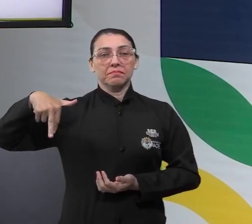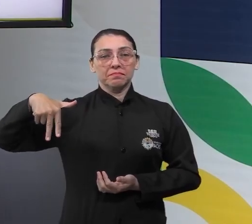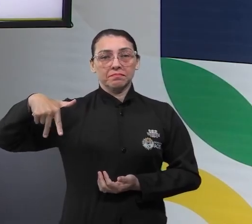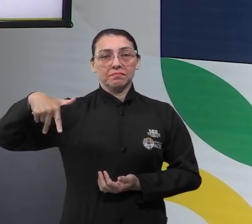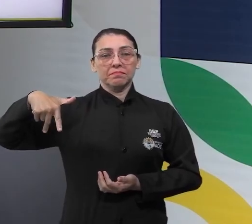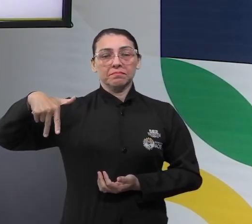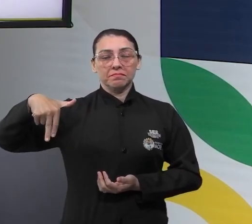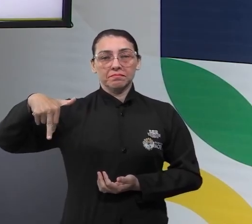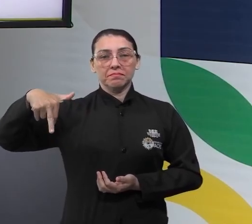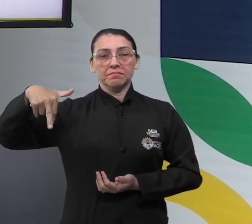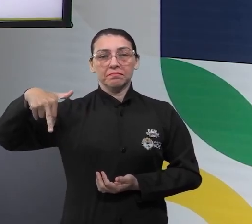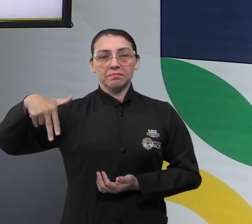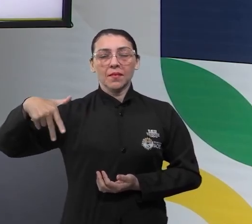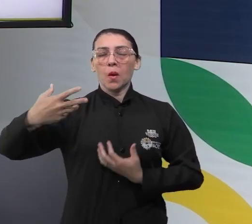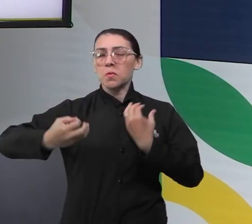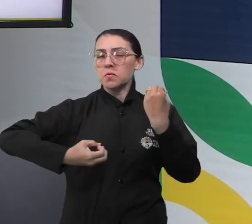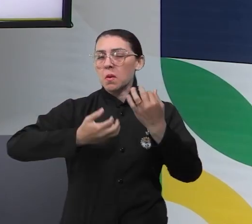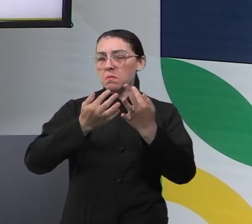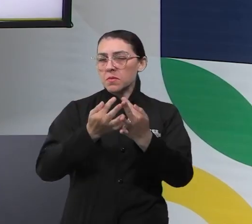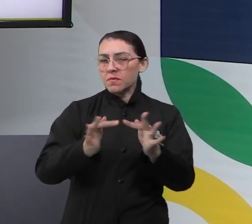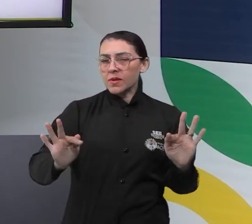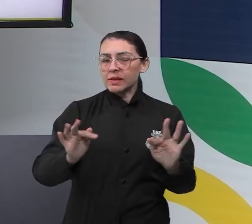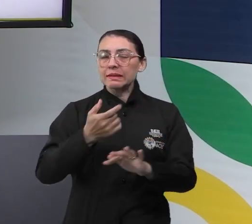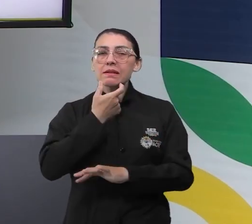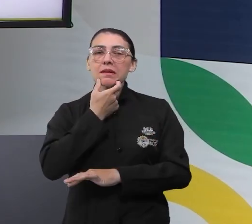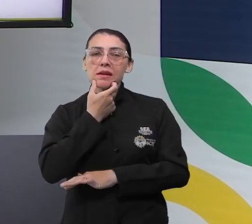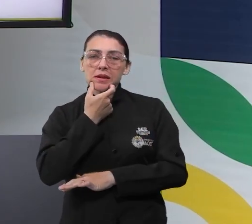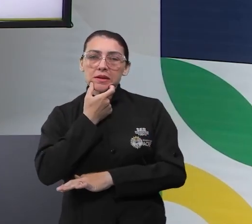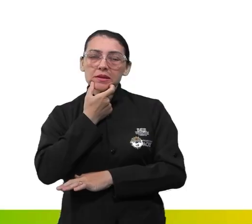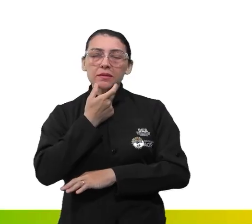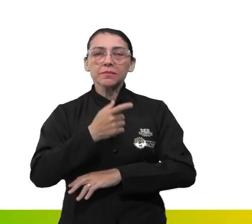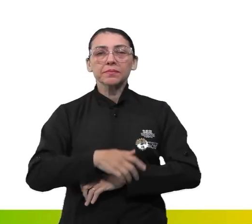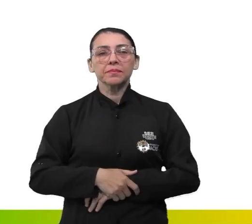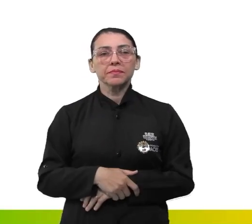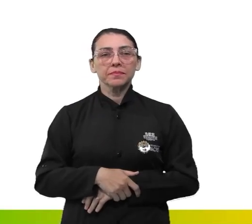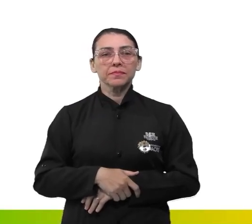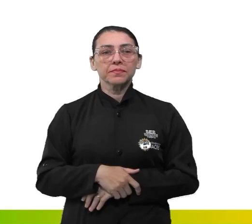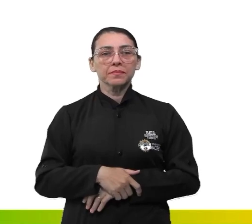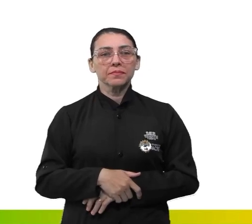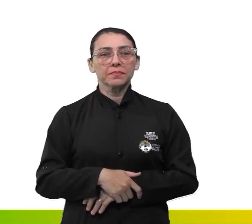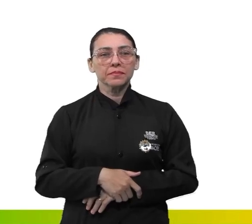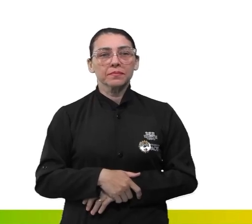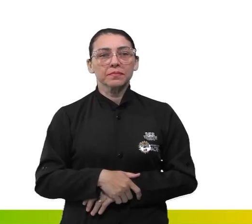Então, como ficaria essa frase em língua inglesa? Vamos observar.